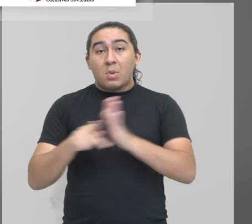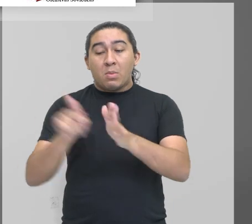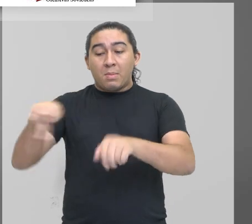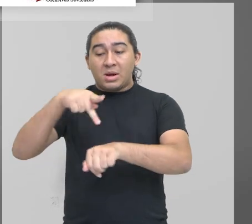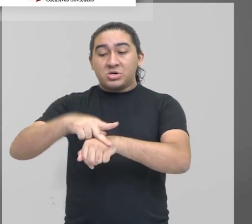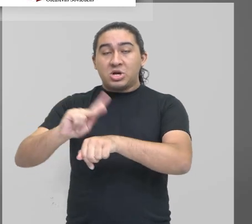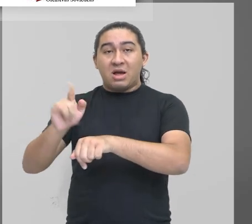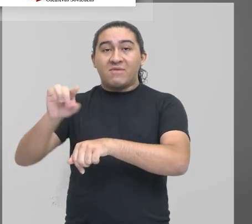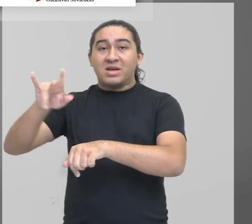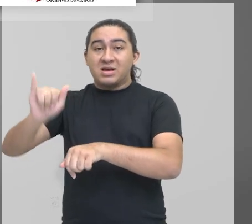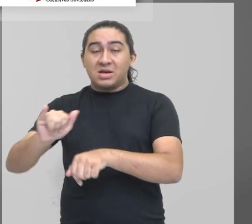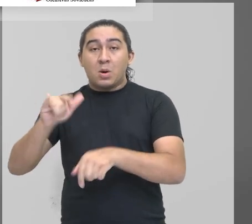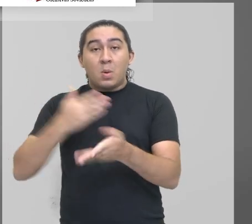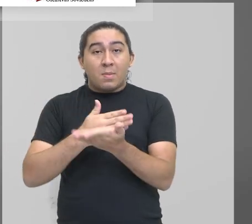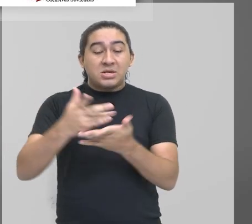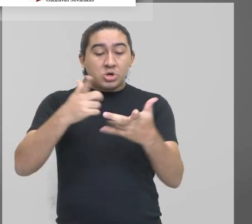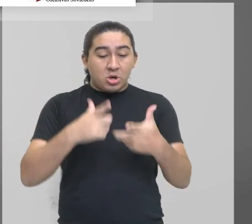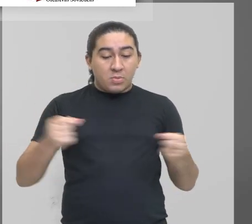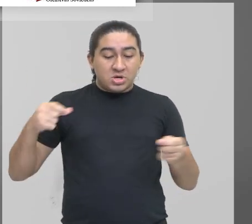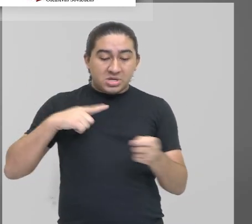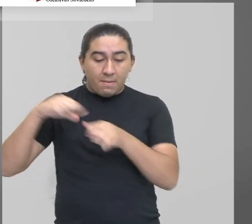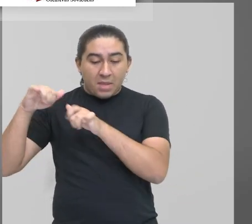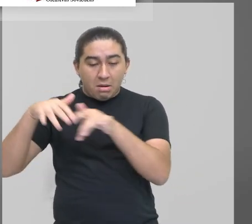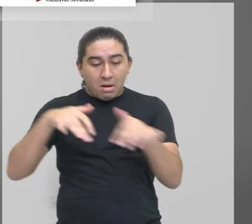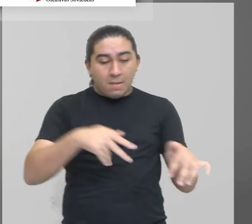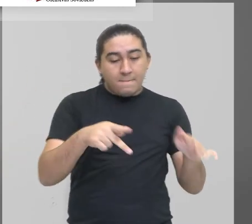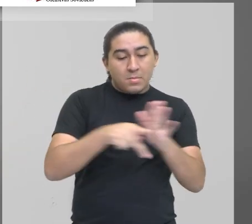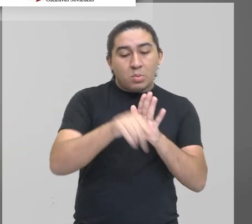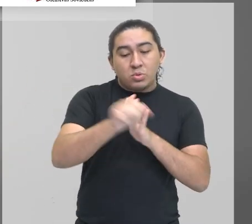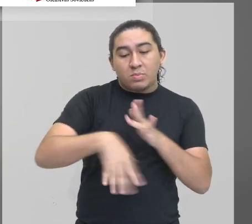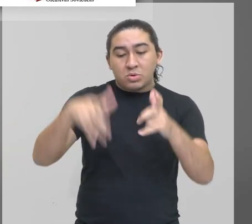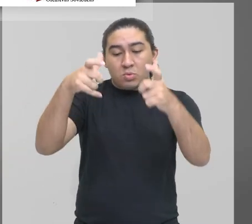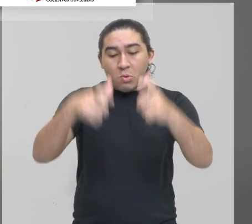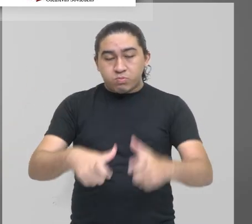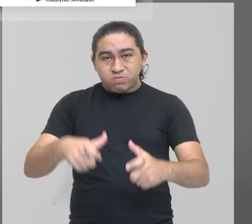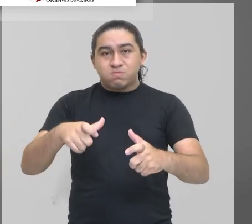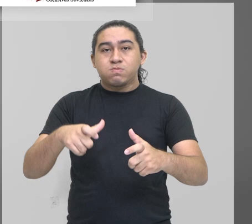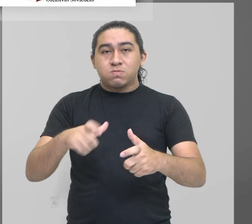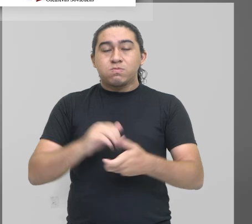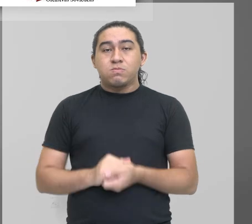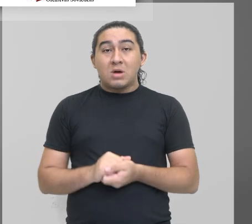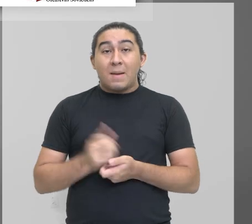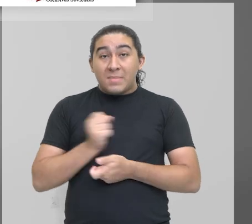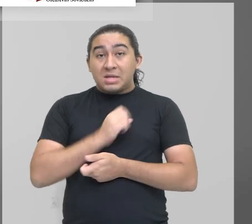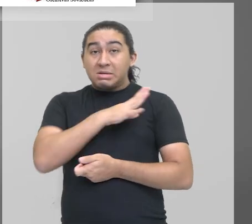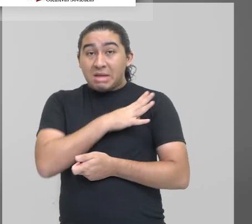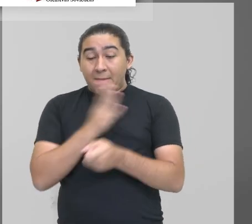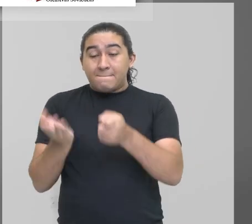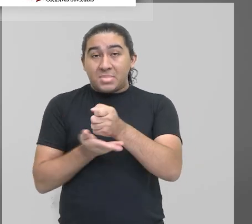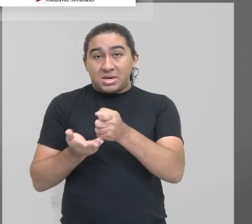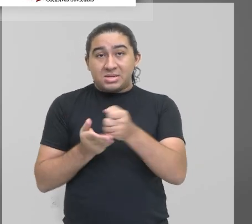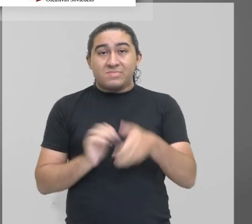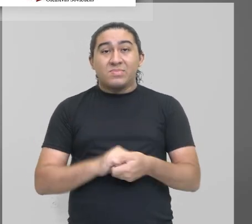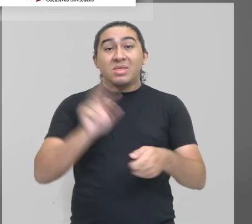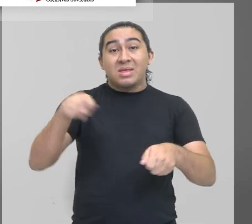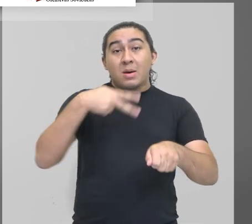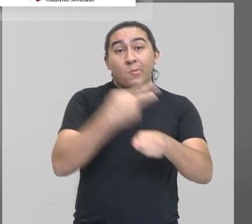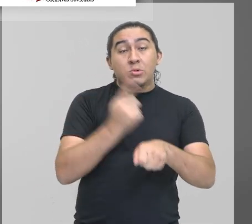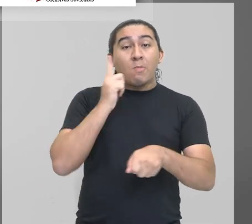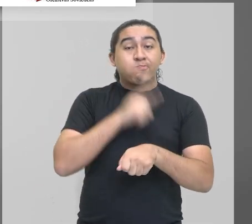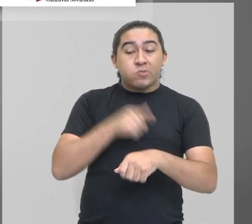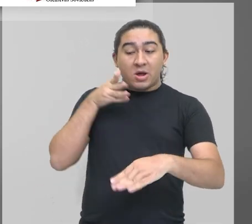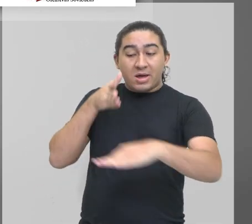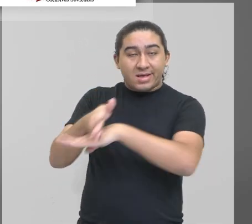o ataque japonês à base naval de Pearl Harbor, que basicamente fez com que os Estados Unidos entrassem